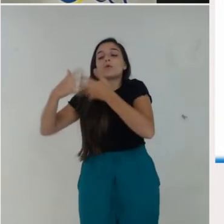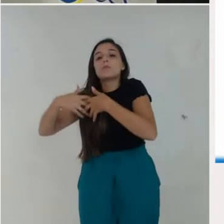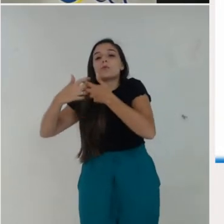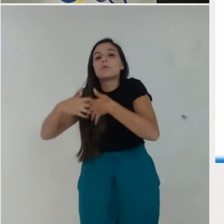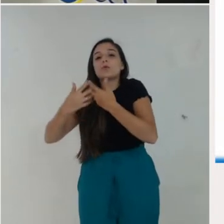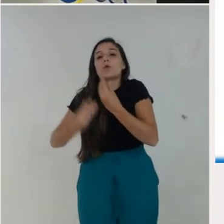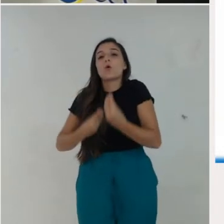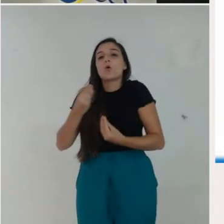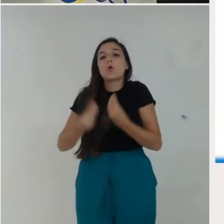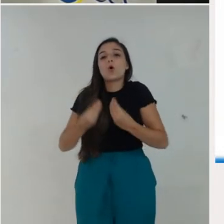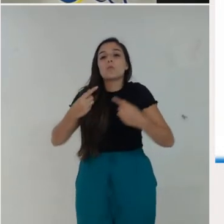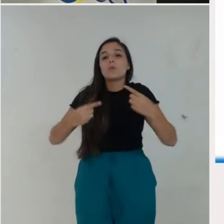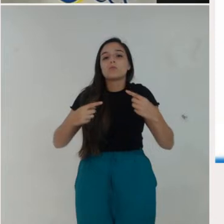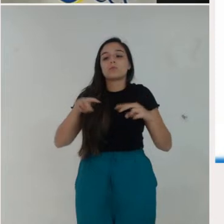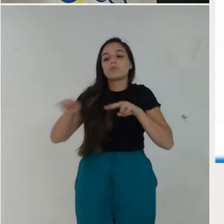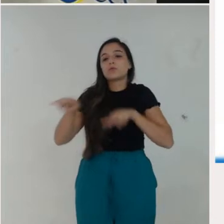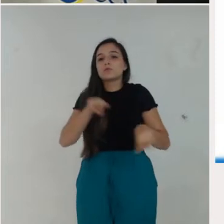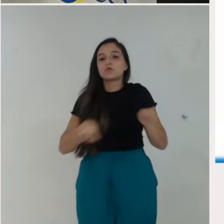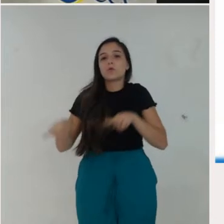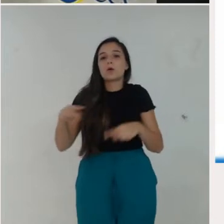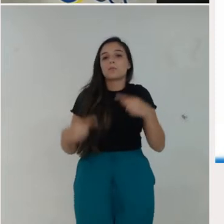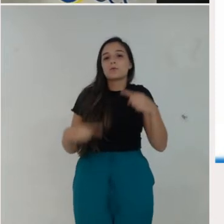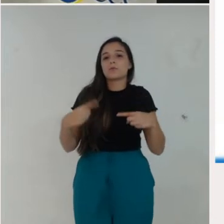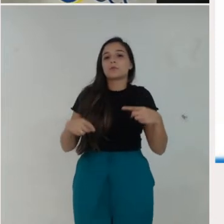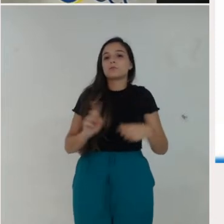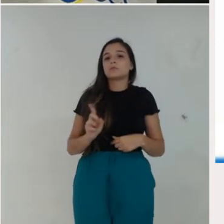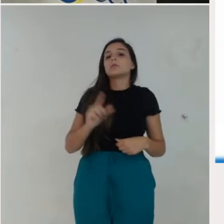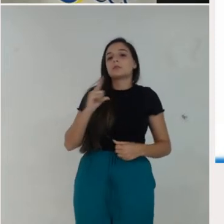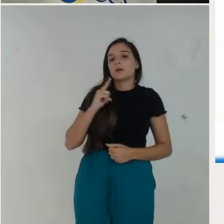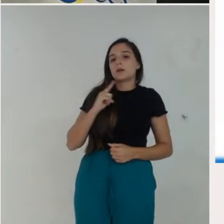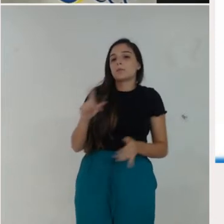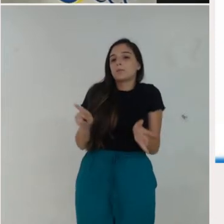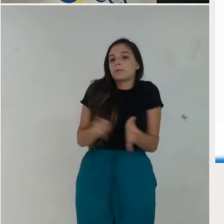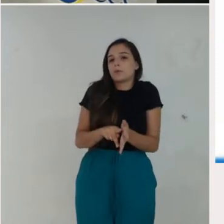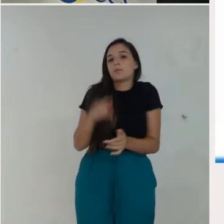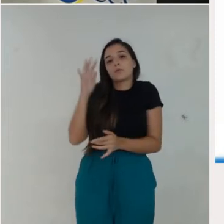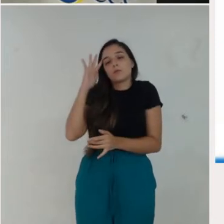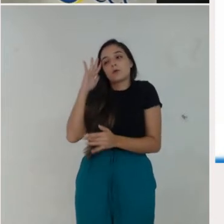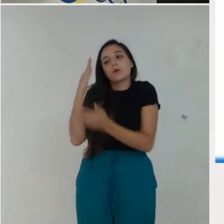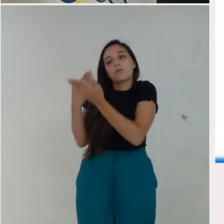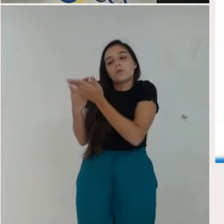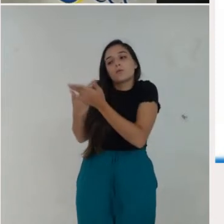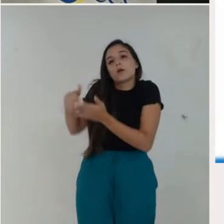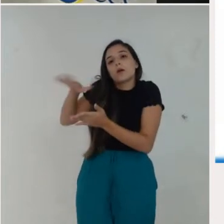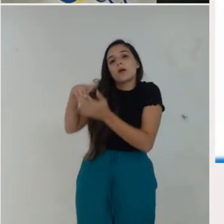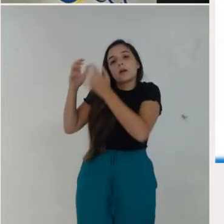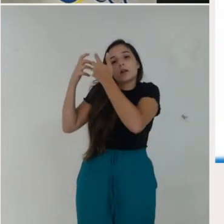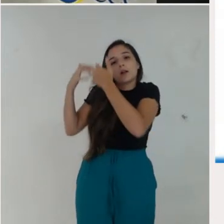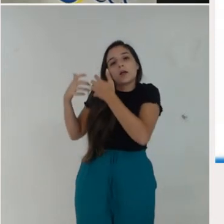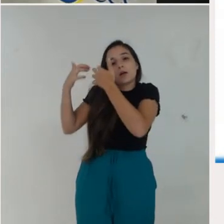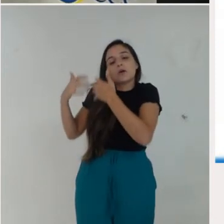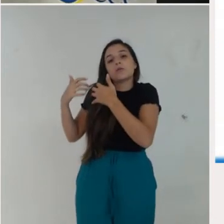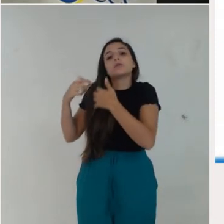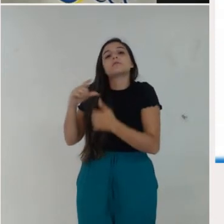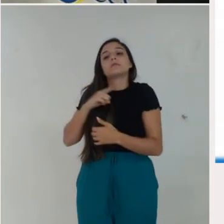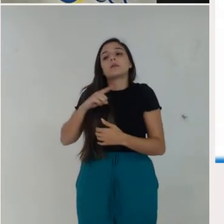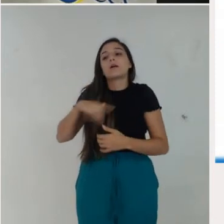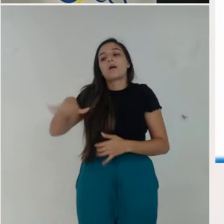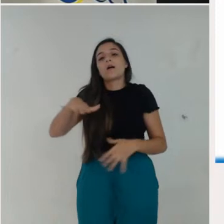processo para discutir isso, mas a gente já também tem evidência dos estudos neurais aí para poder falar desses